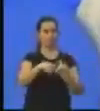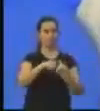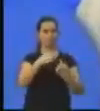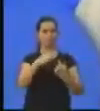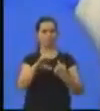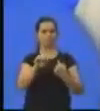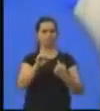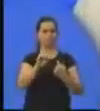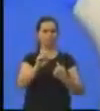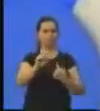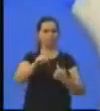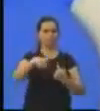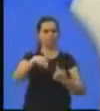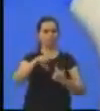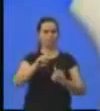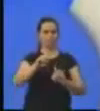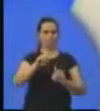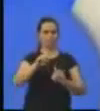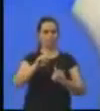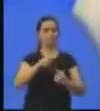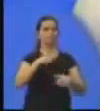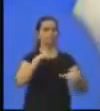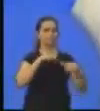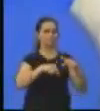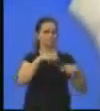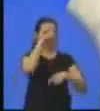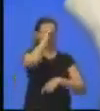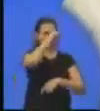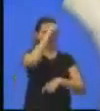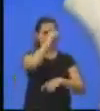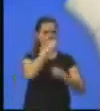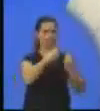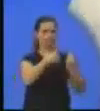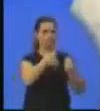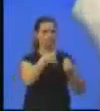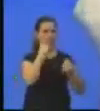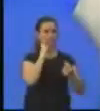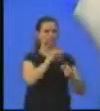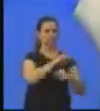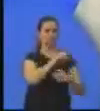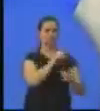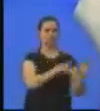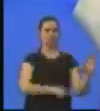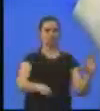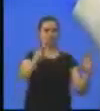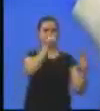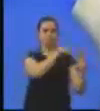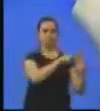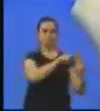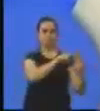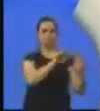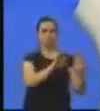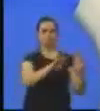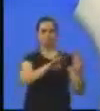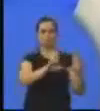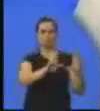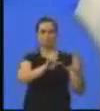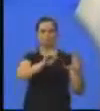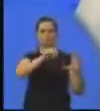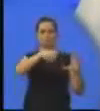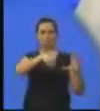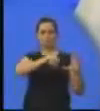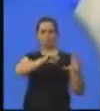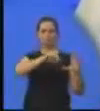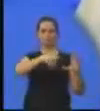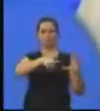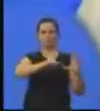lembrar o que é a função seno. Para trabalhar com a função seno, vamos lembrar do ciclo trigonométrico, esse ciclo de raio